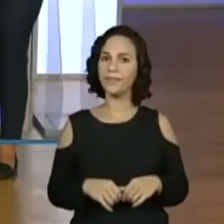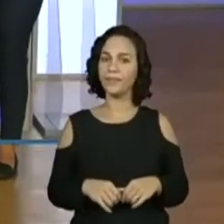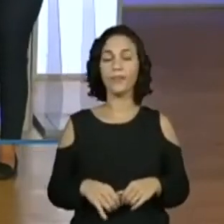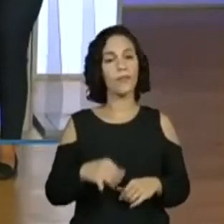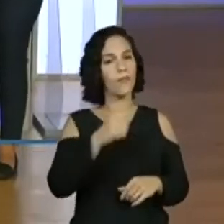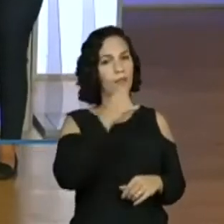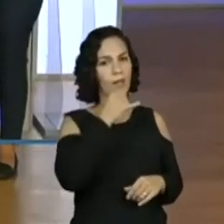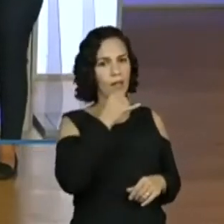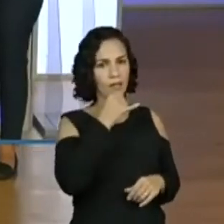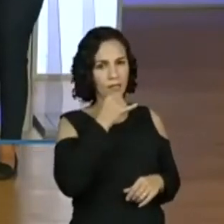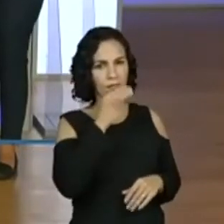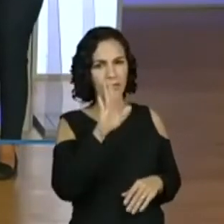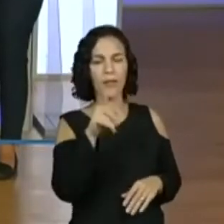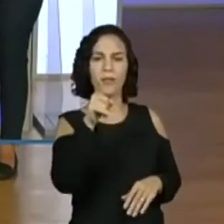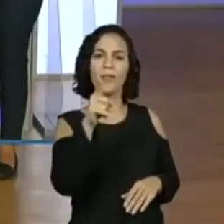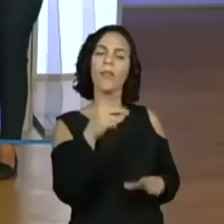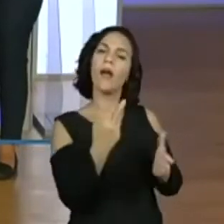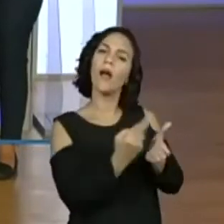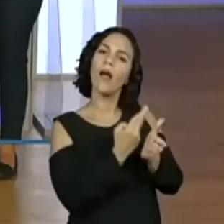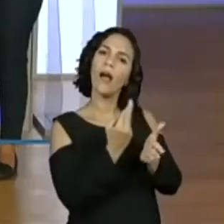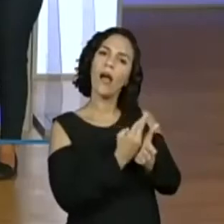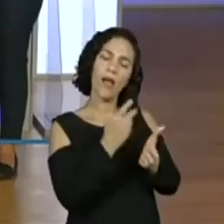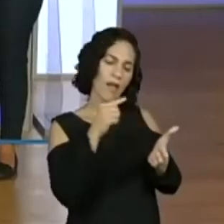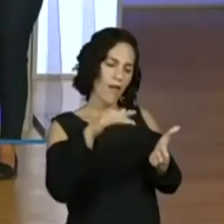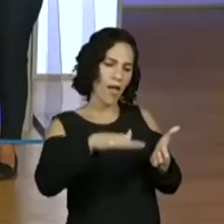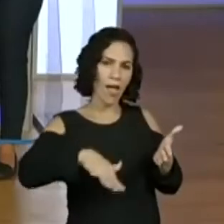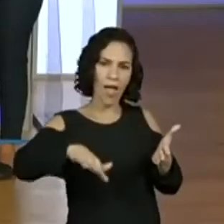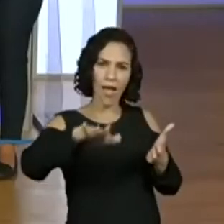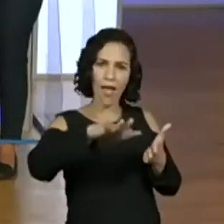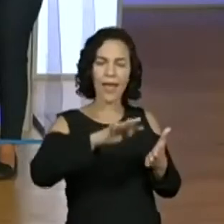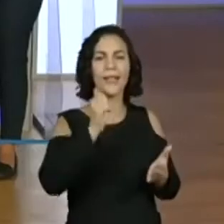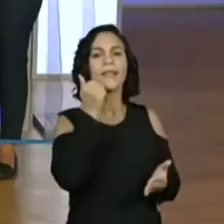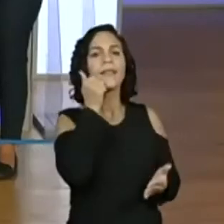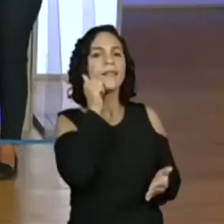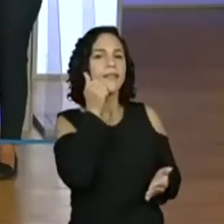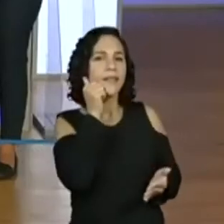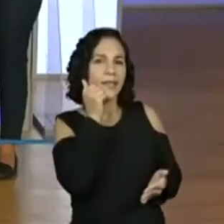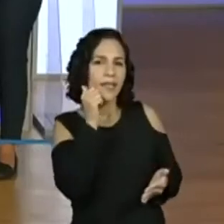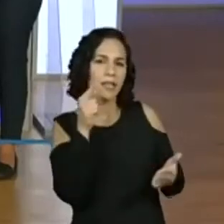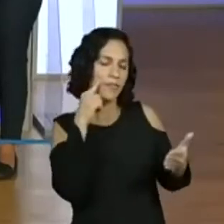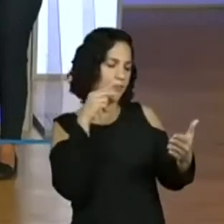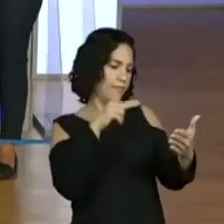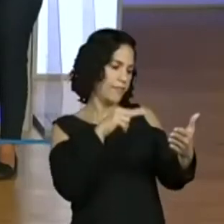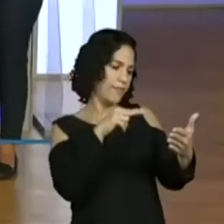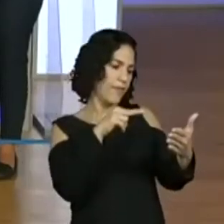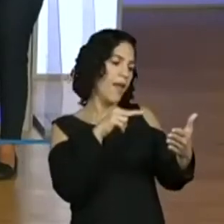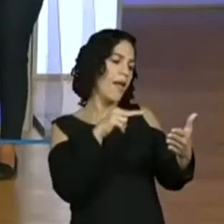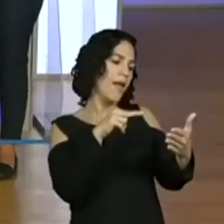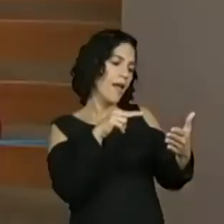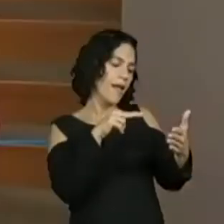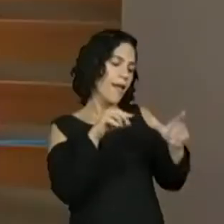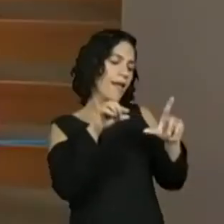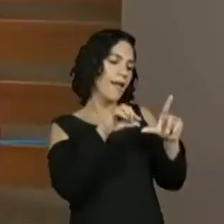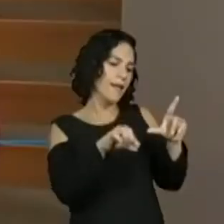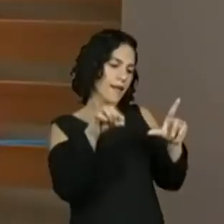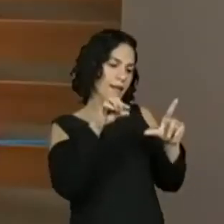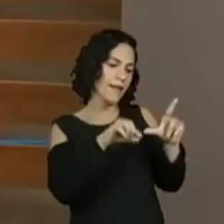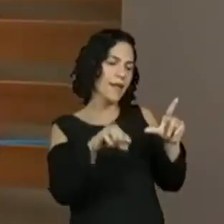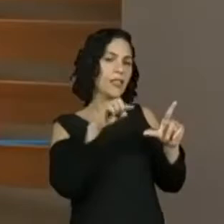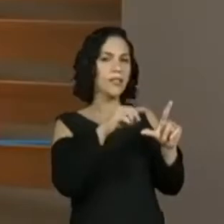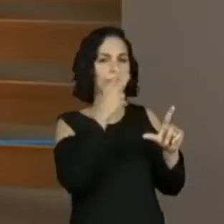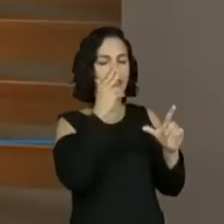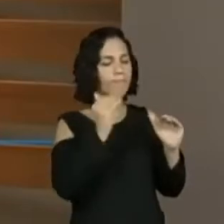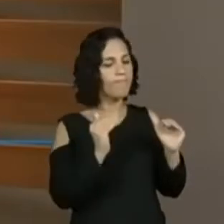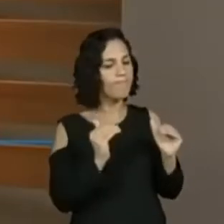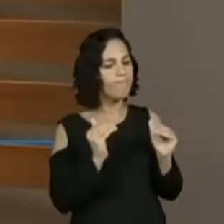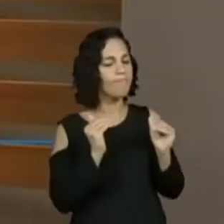pegar alguma revista que trata mais de ciências, a gente consegue perceber as legendas assim, um pouquinho